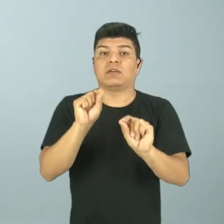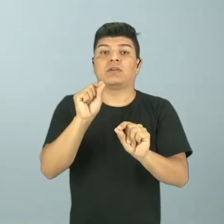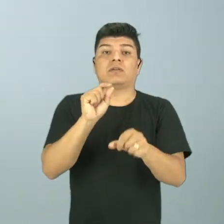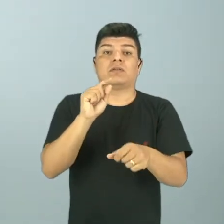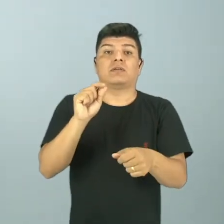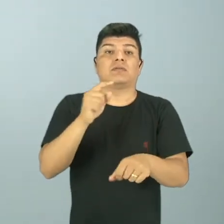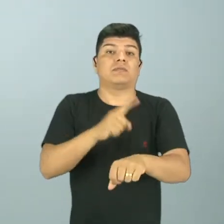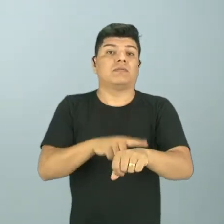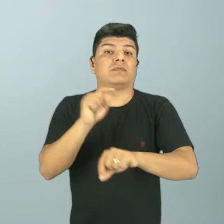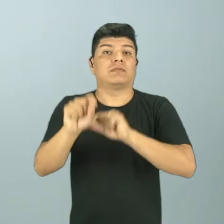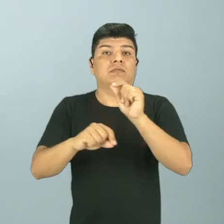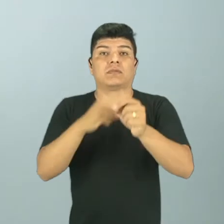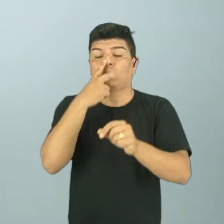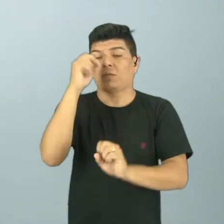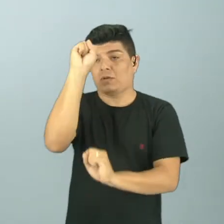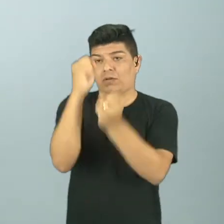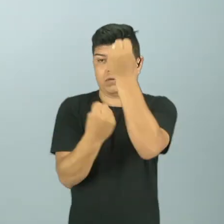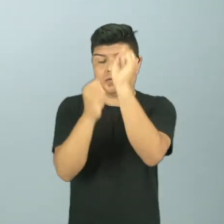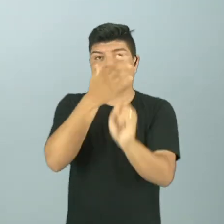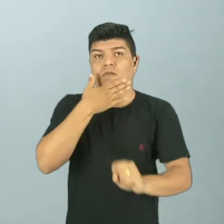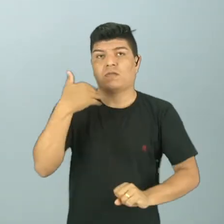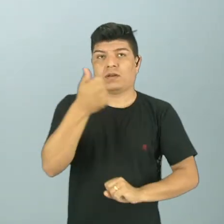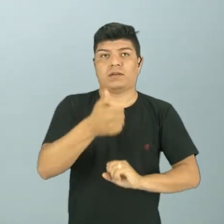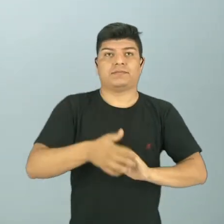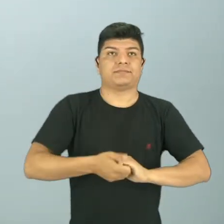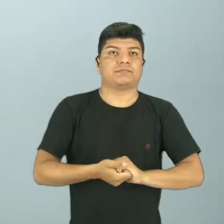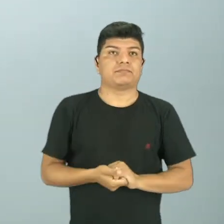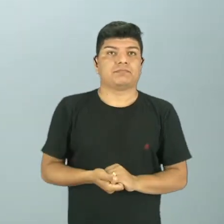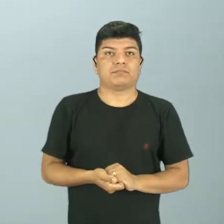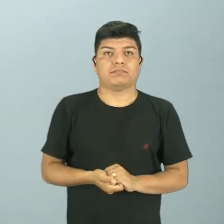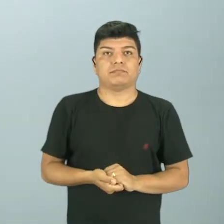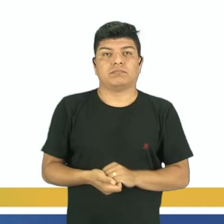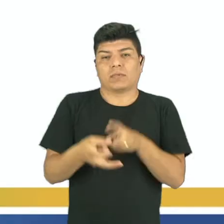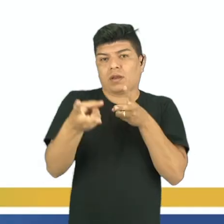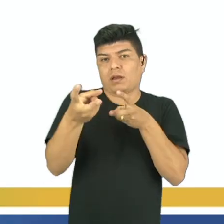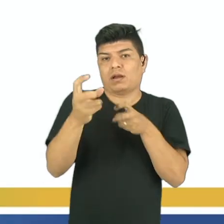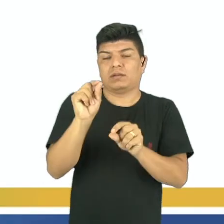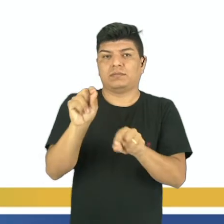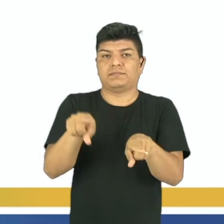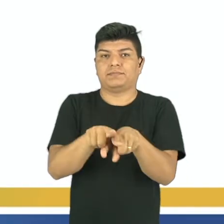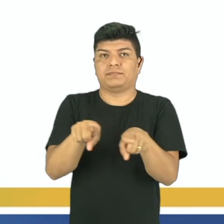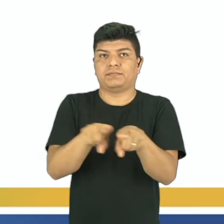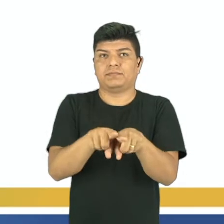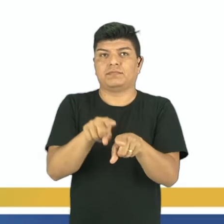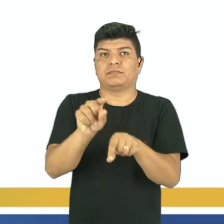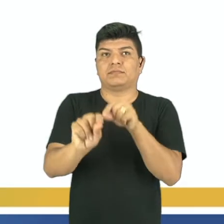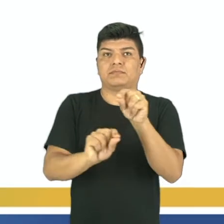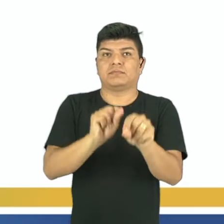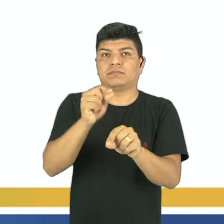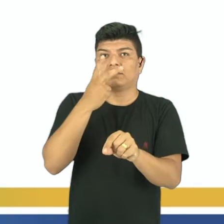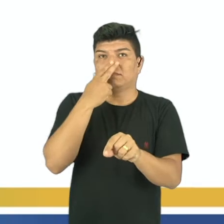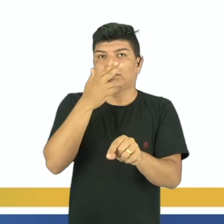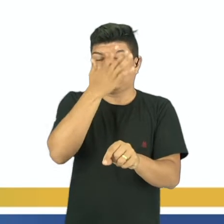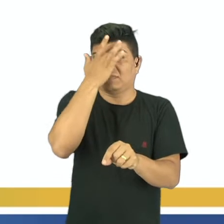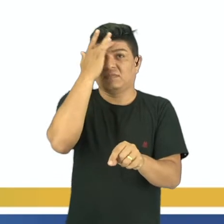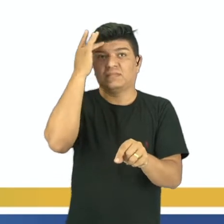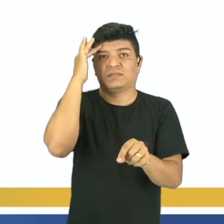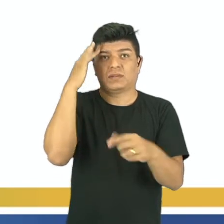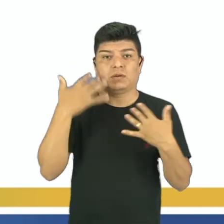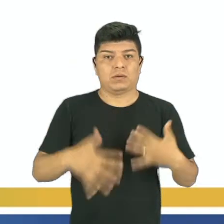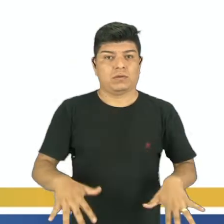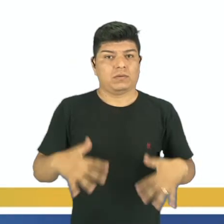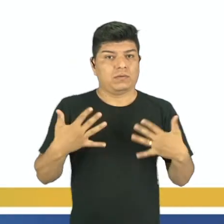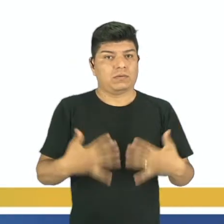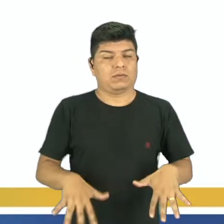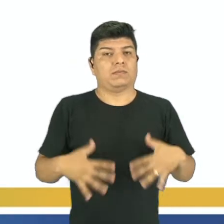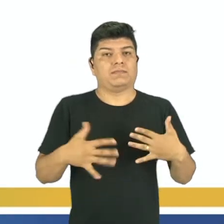que o Brasil vai se industrializar. E a gente percebe que os surtos de pessoas é muito intenso,